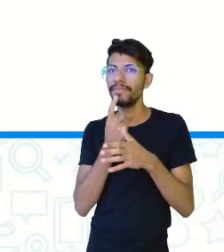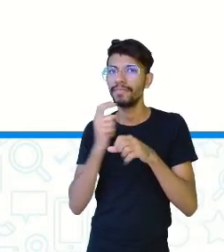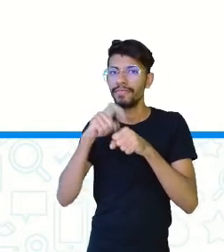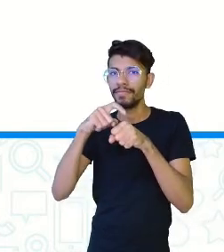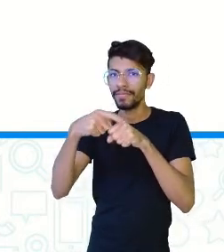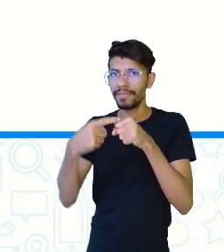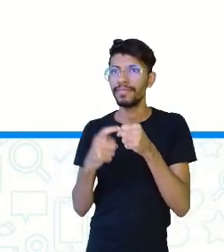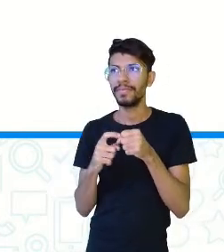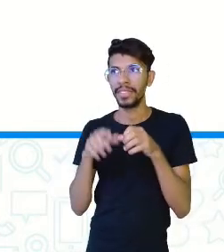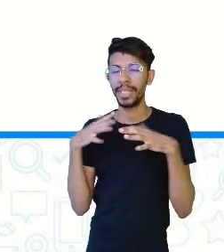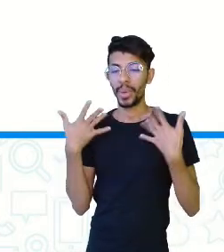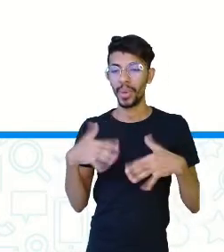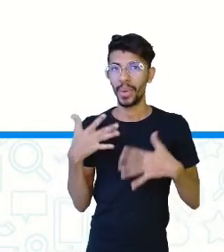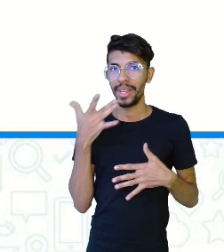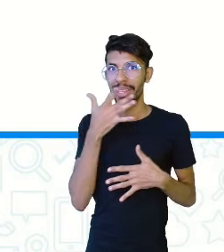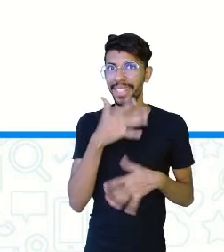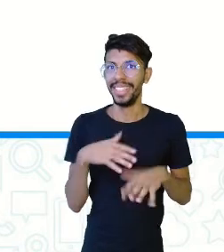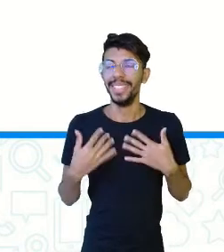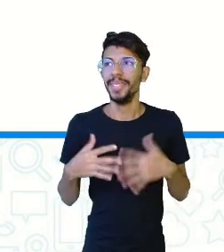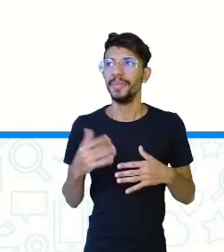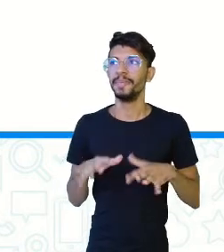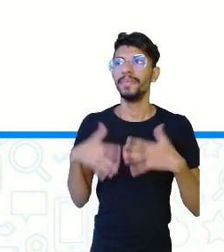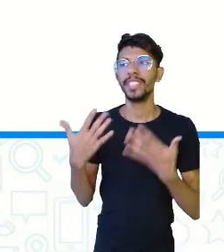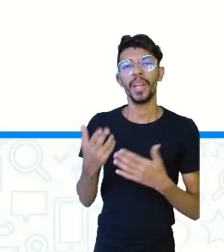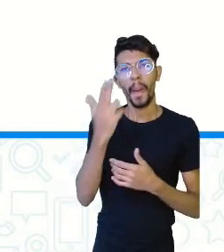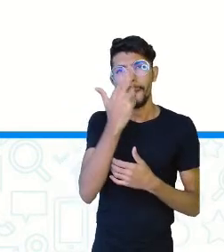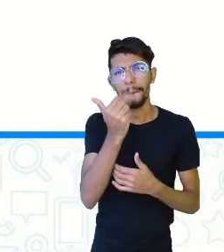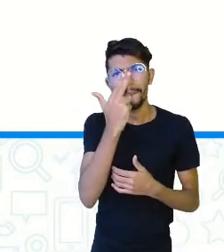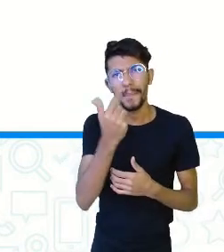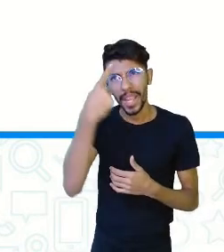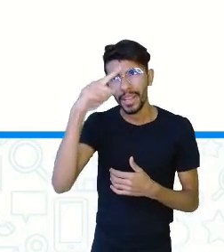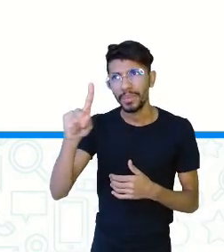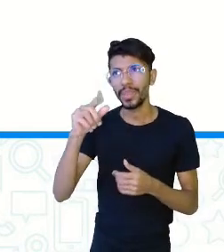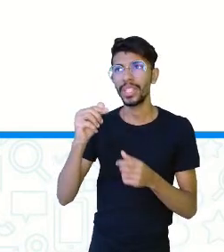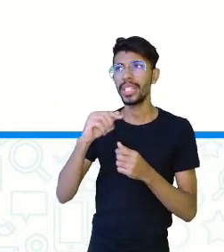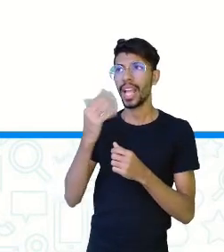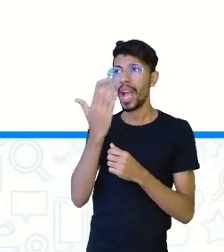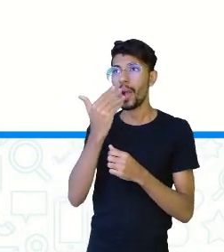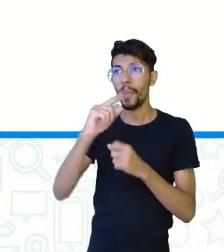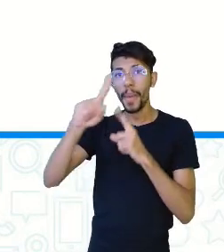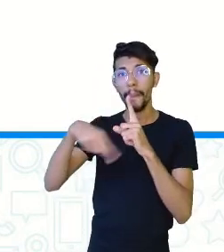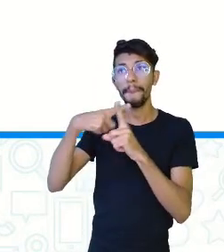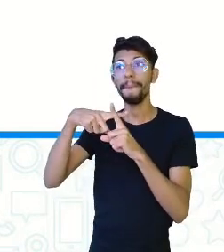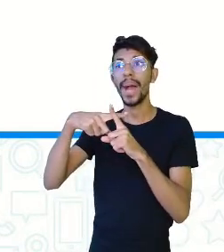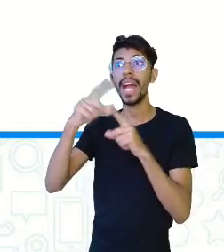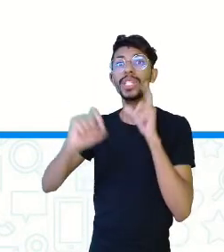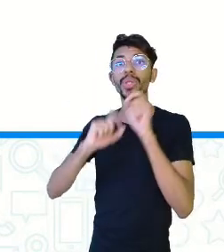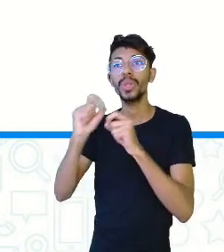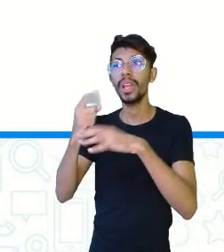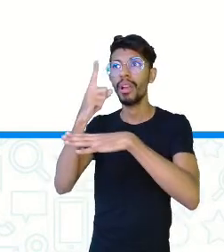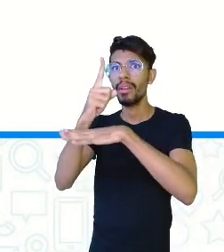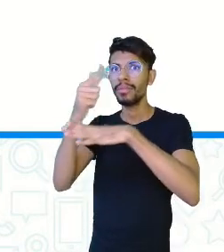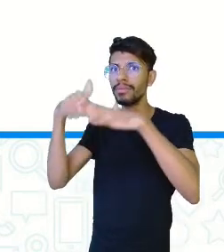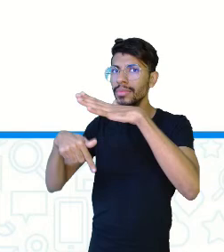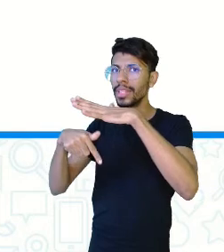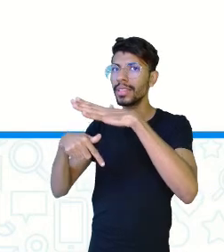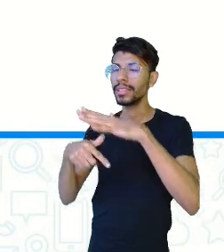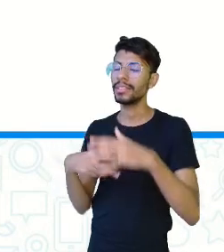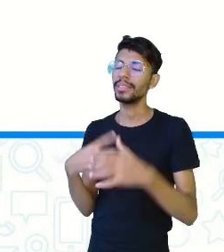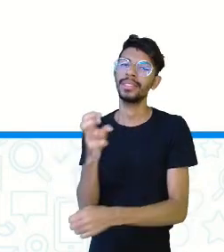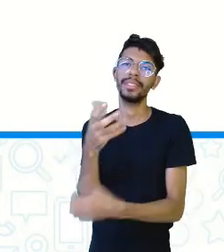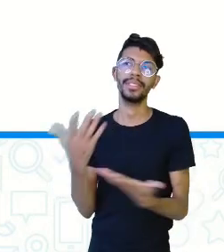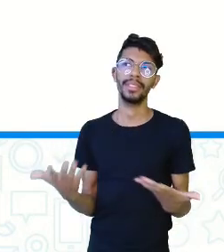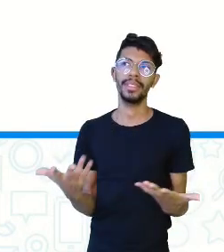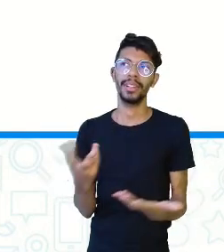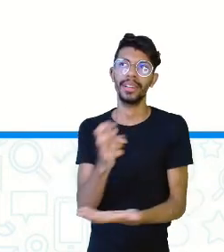mesmo dia, ela comeu mais 1/7. Quinto ano,